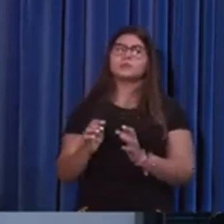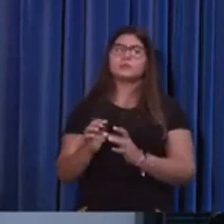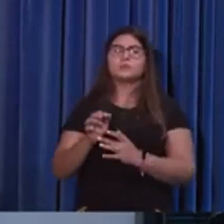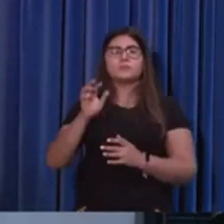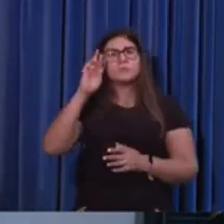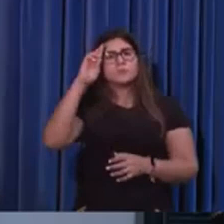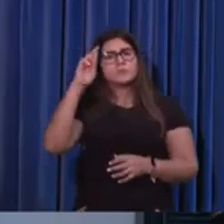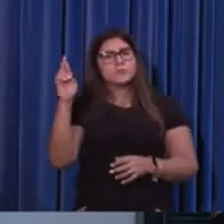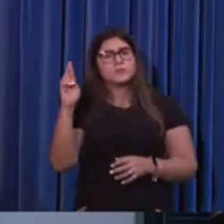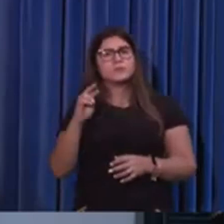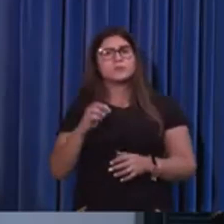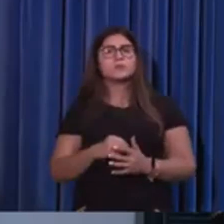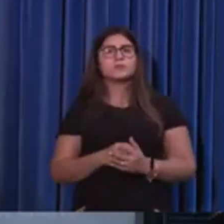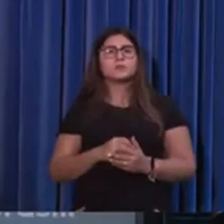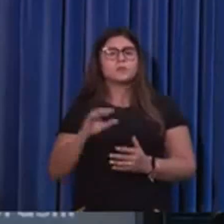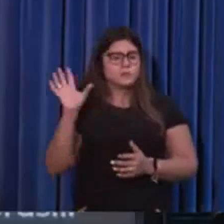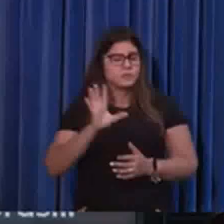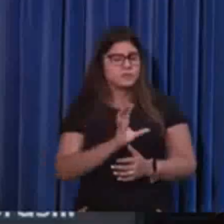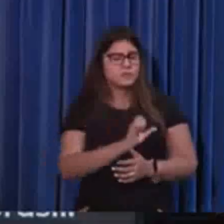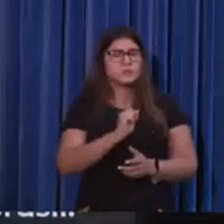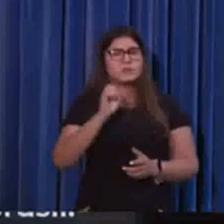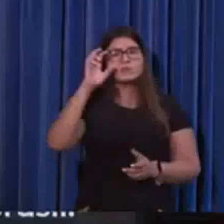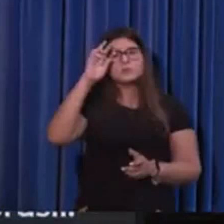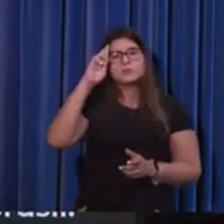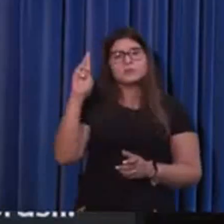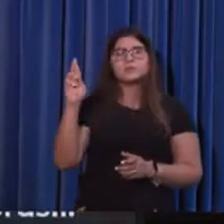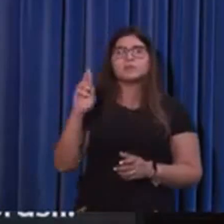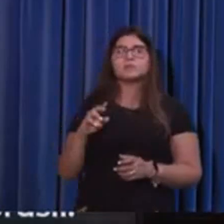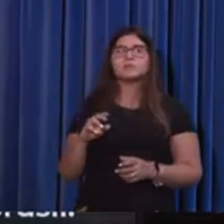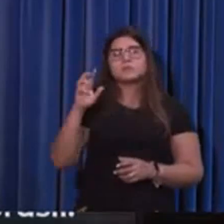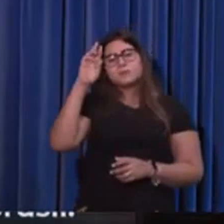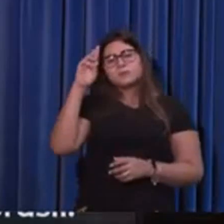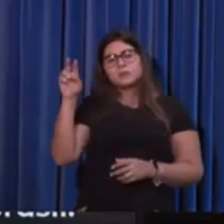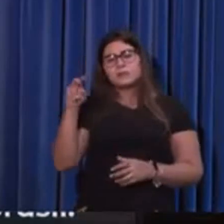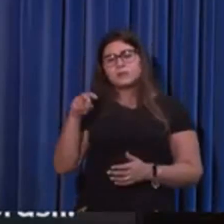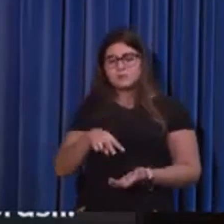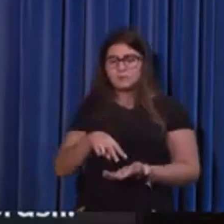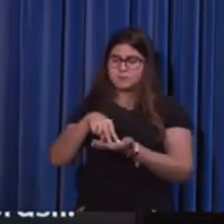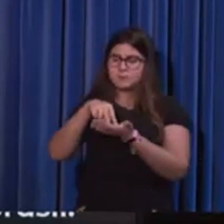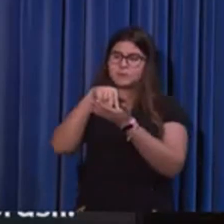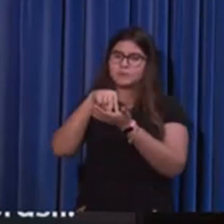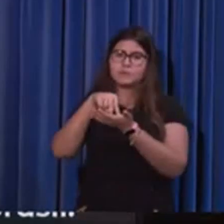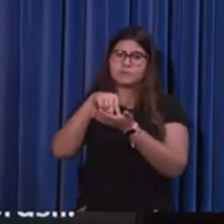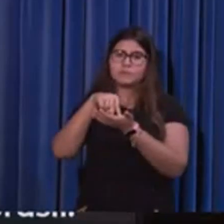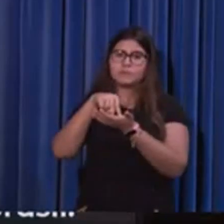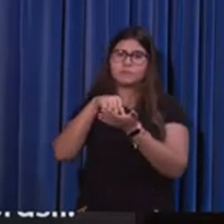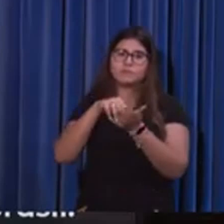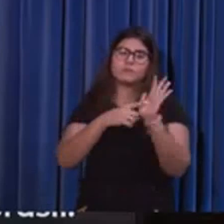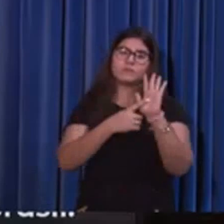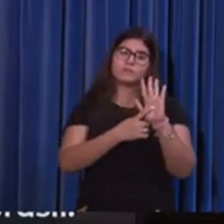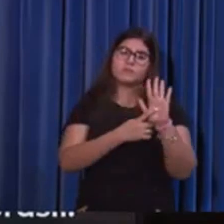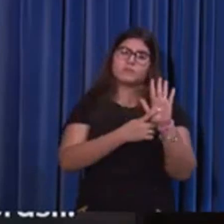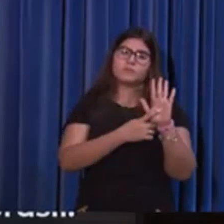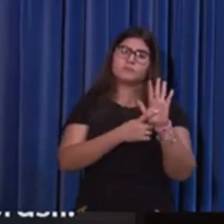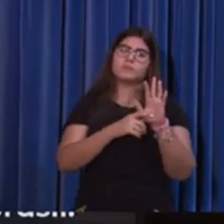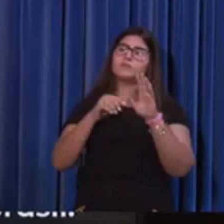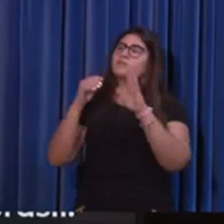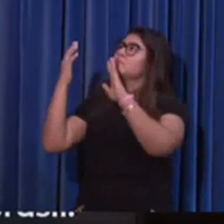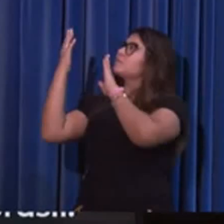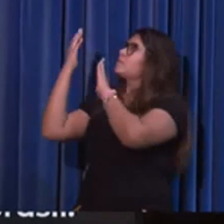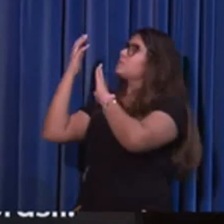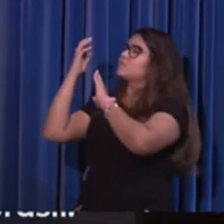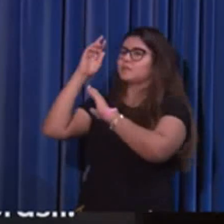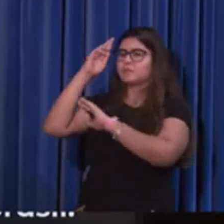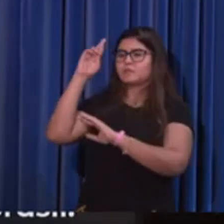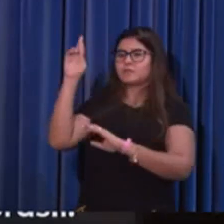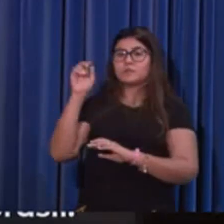grupo que o Senhor levanta um memorial escrito diante dele. Você teme ao Senhor e